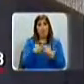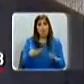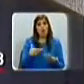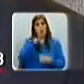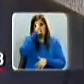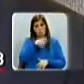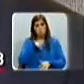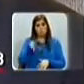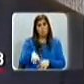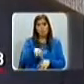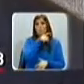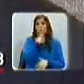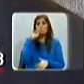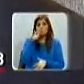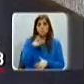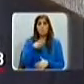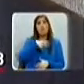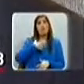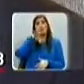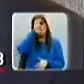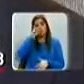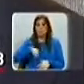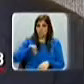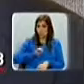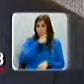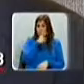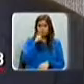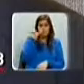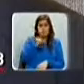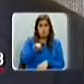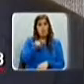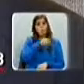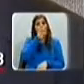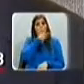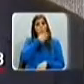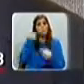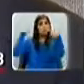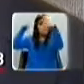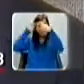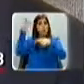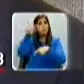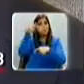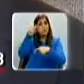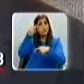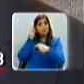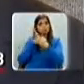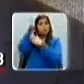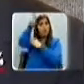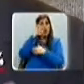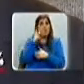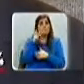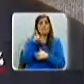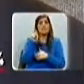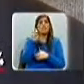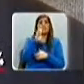o goberno portugués ten comprometido, o goberno español tamén ten comprometido que ese tren que una Porto con Valença e